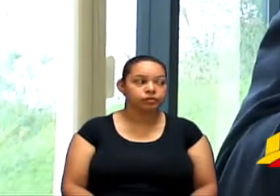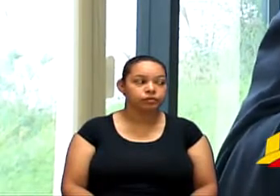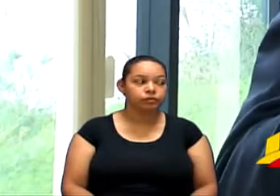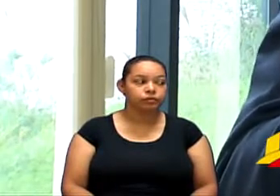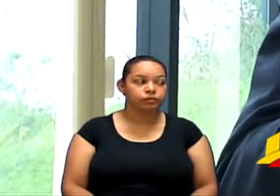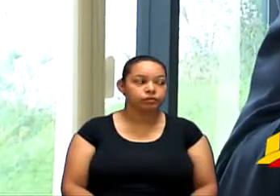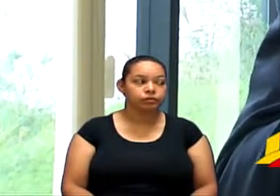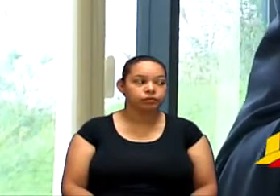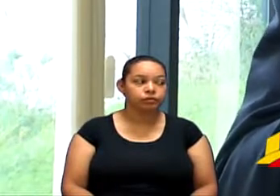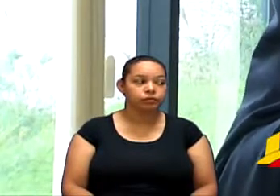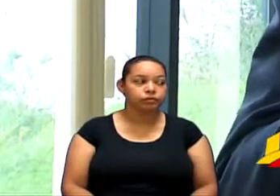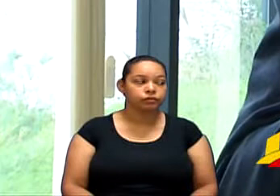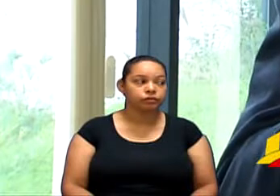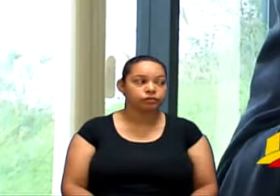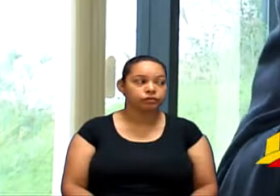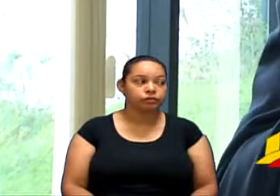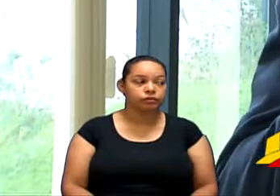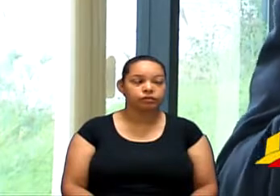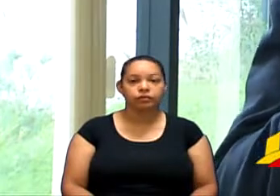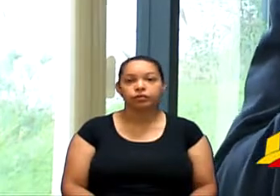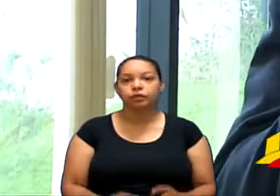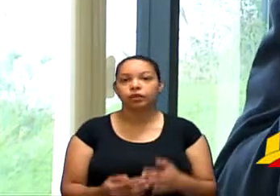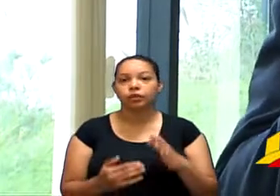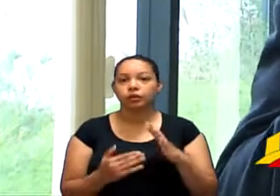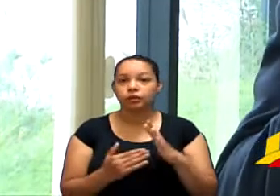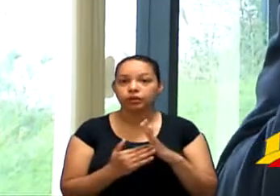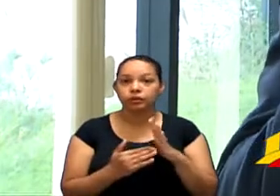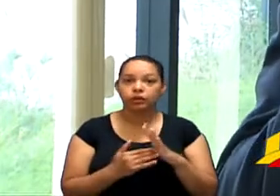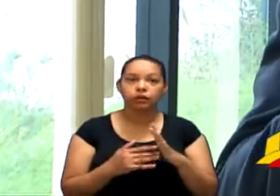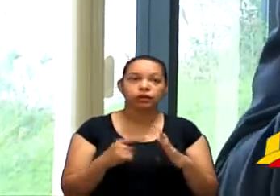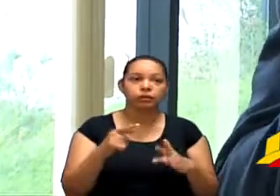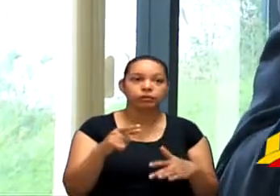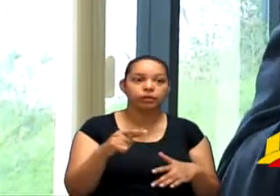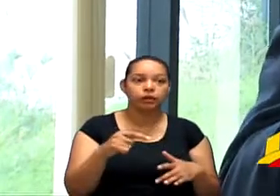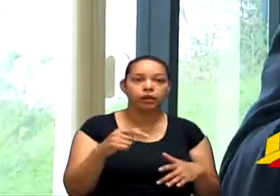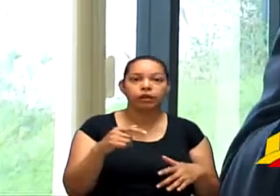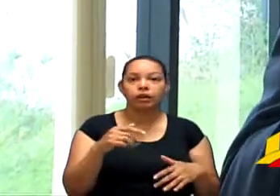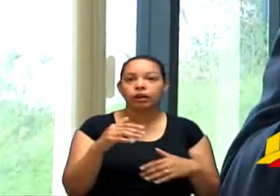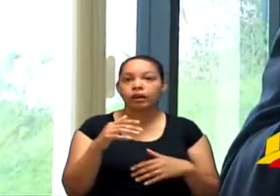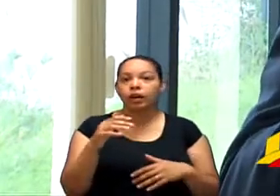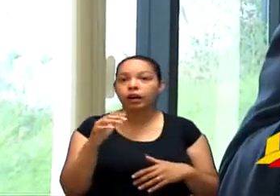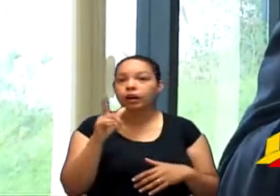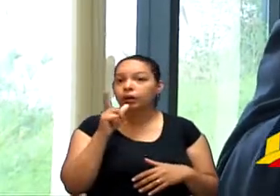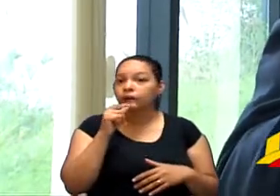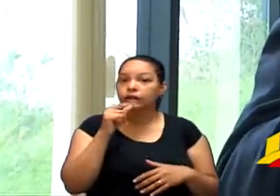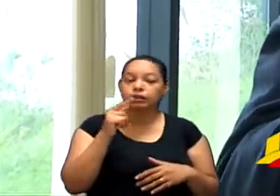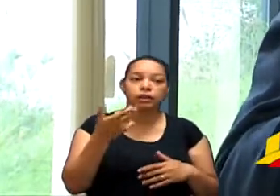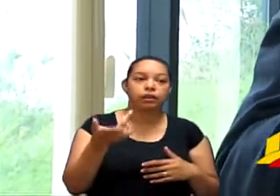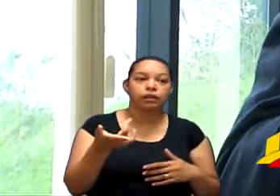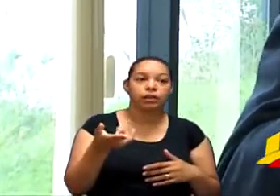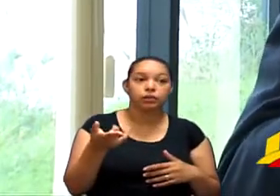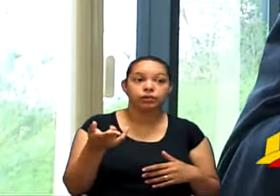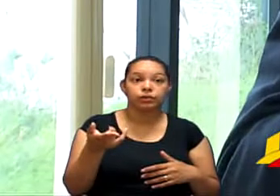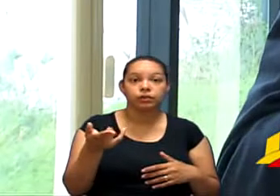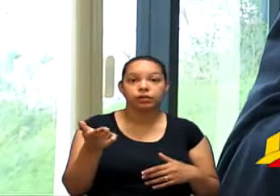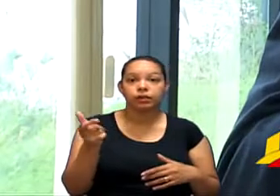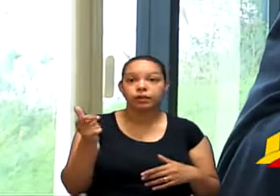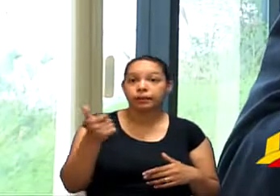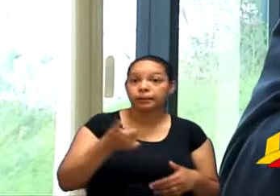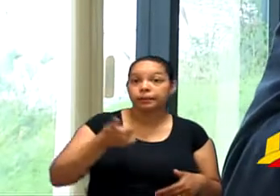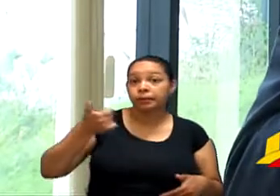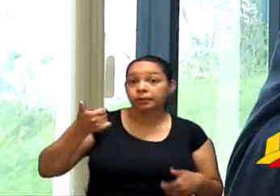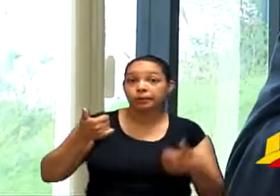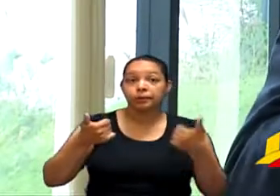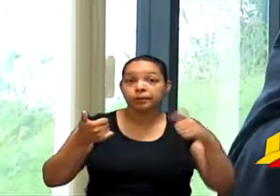numa proporcionalidade de tempo de não atendimento de qualidade da água do município ele por